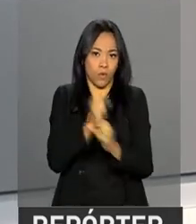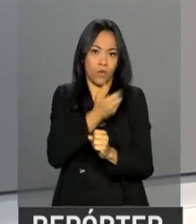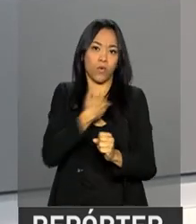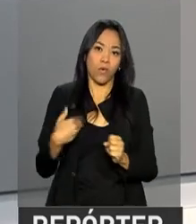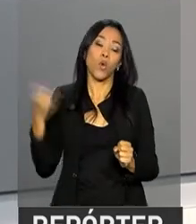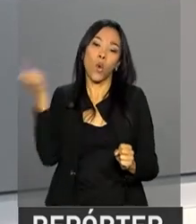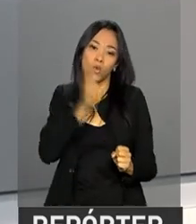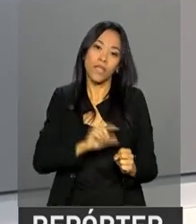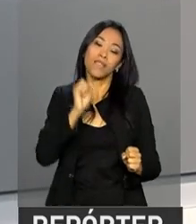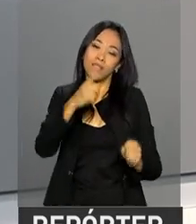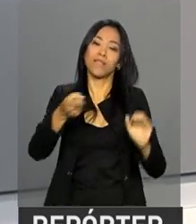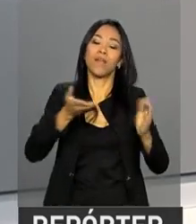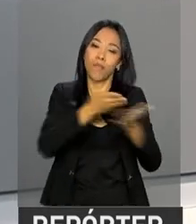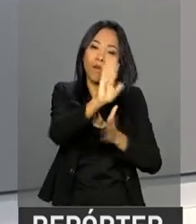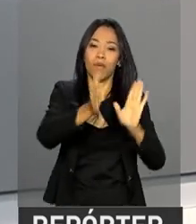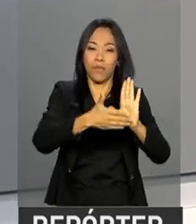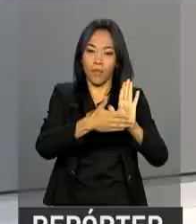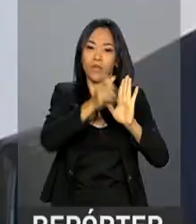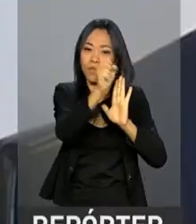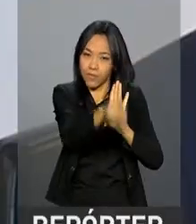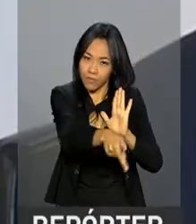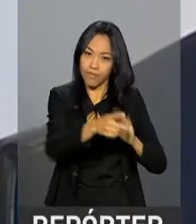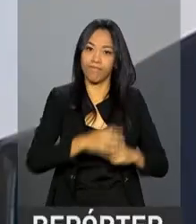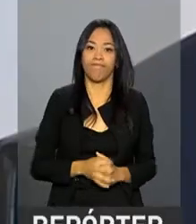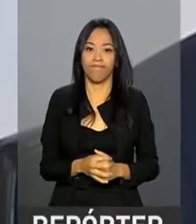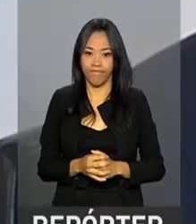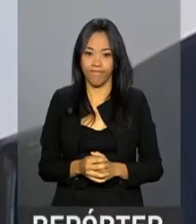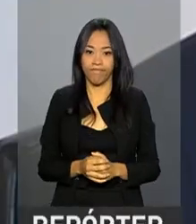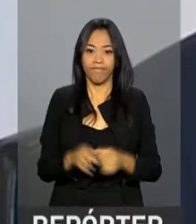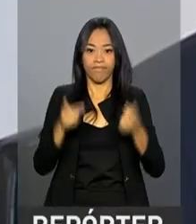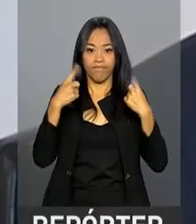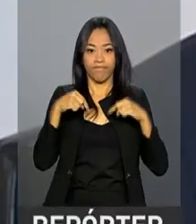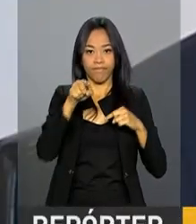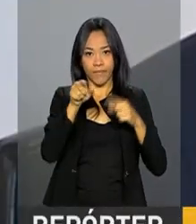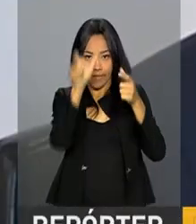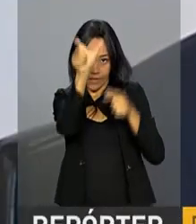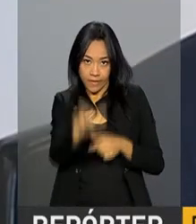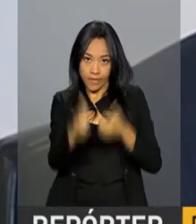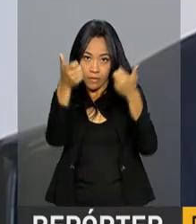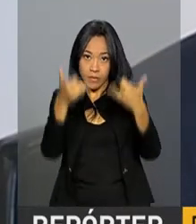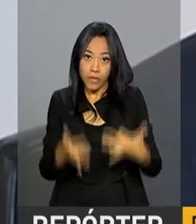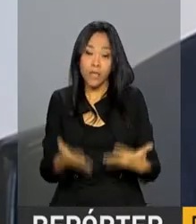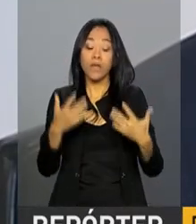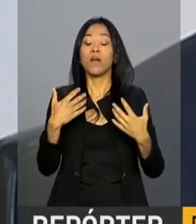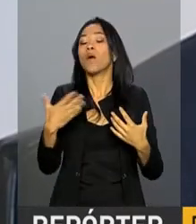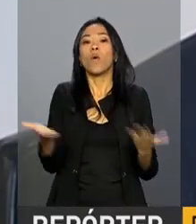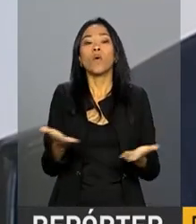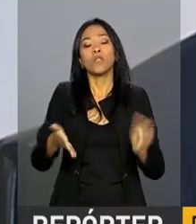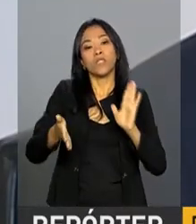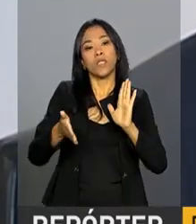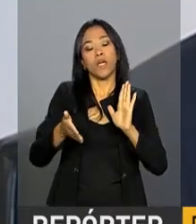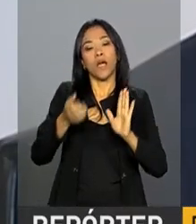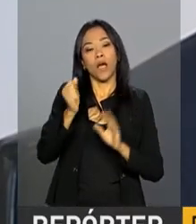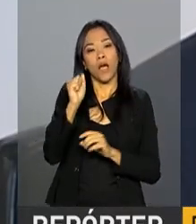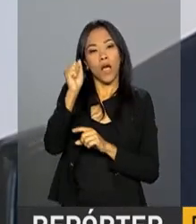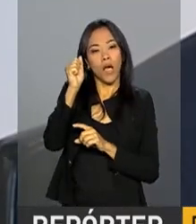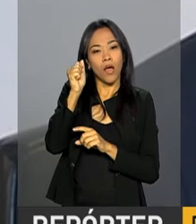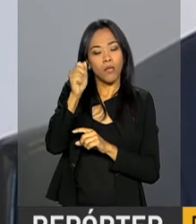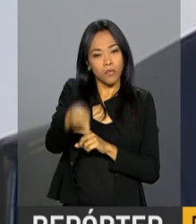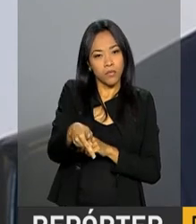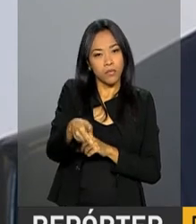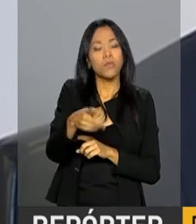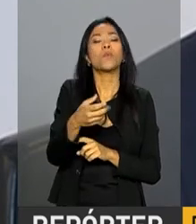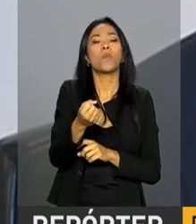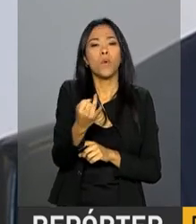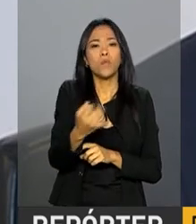a aprovação da reforma da previdência a previdência apresenta hoje um déficit de 260